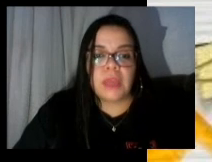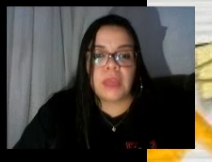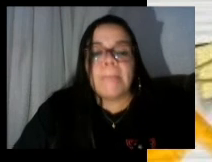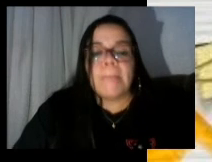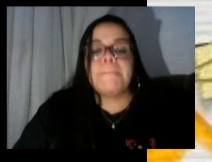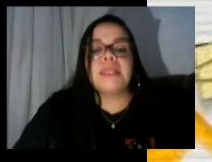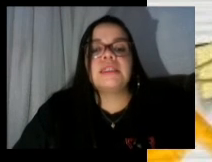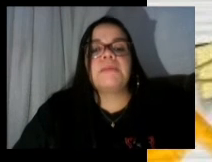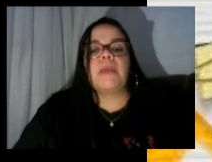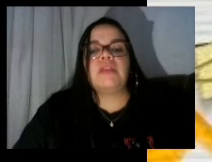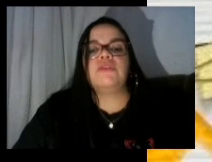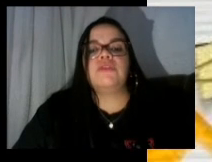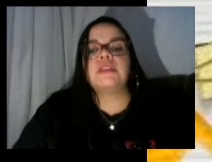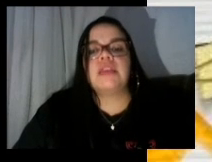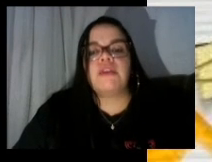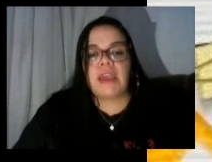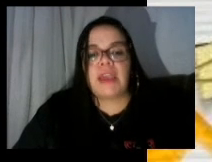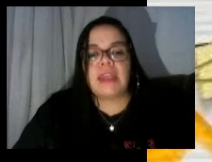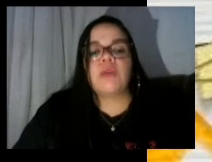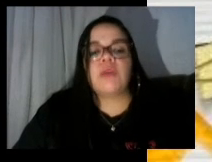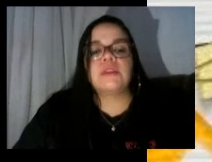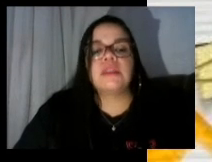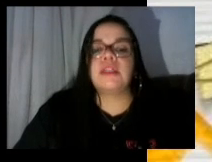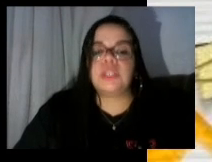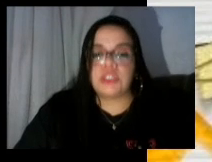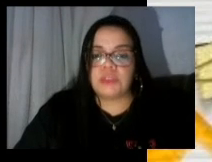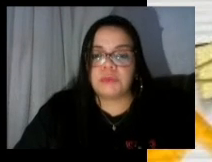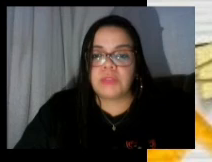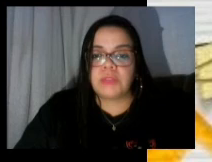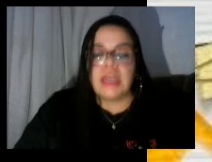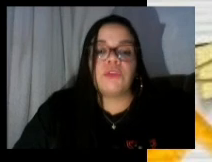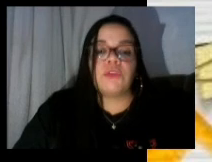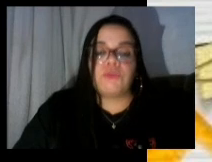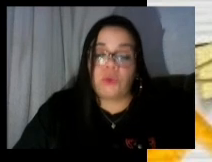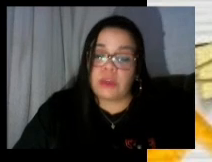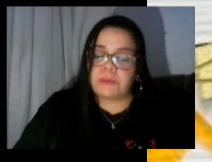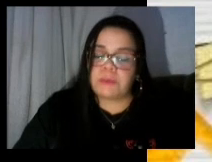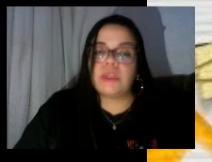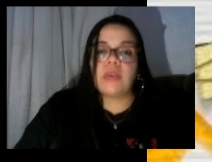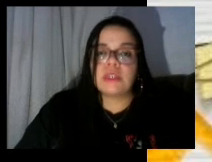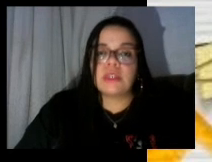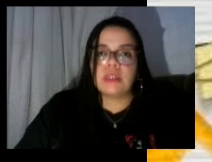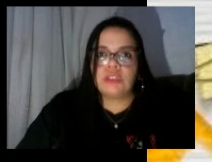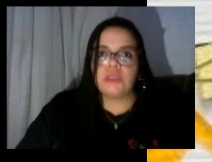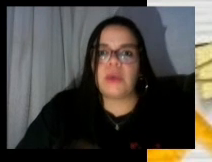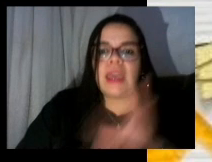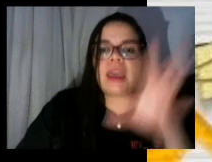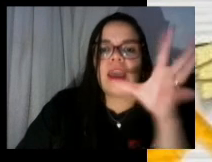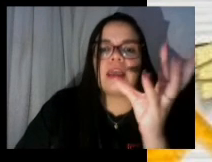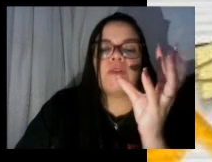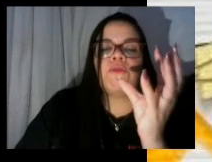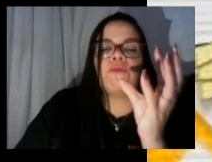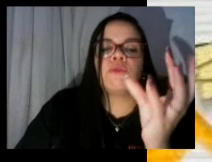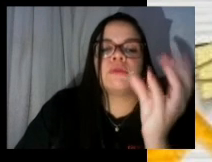forte, principalmente no que se refere ao sincretismo, o que é o sincretismo?